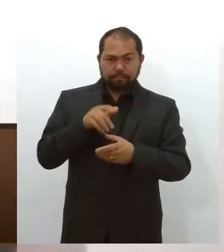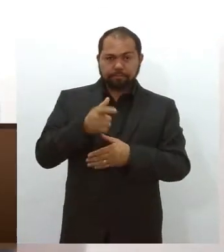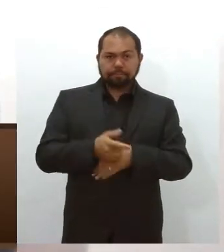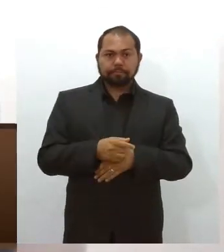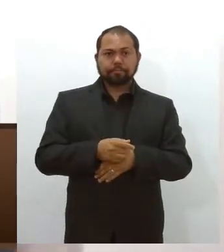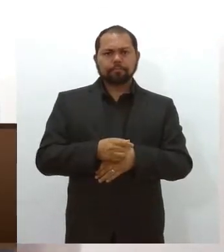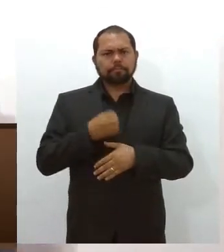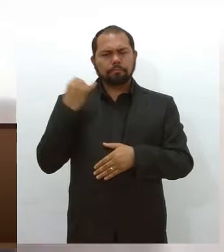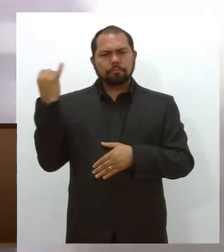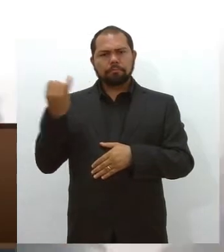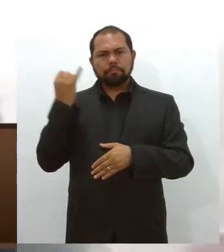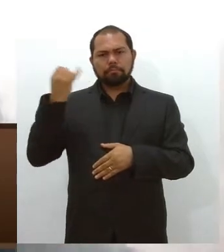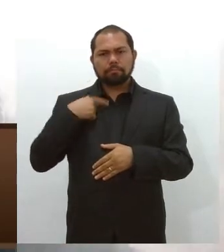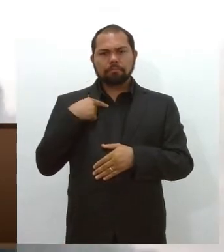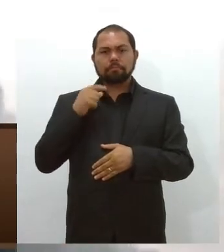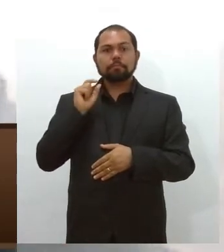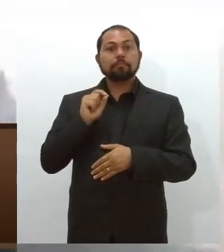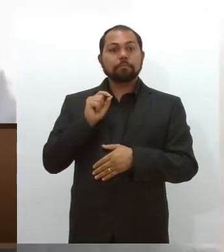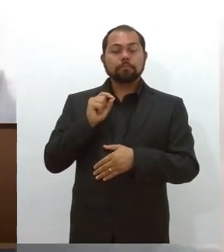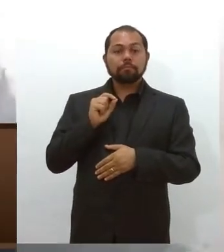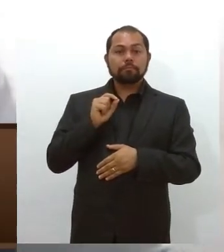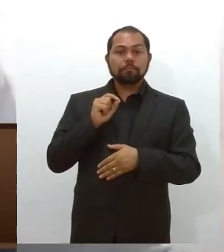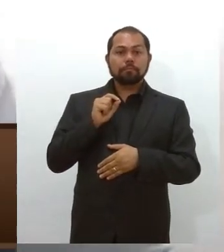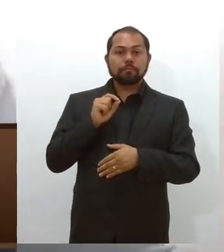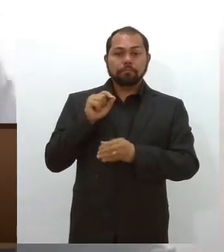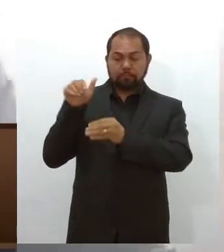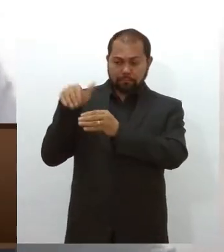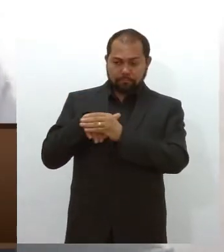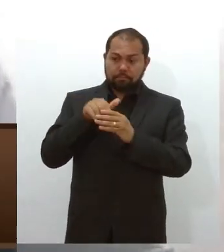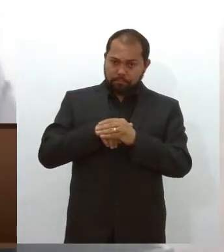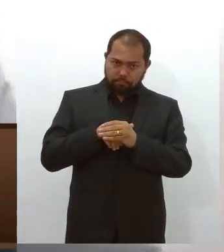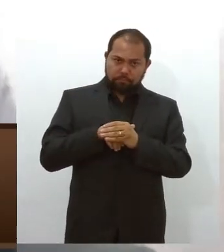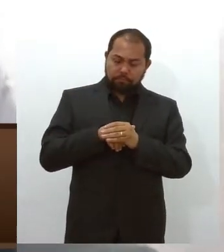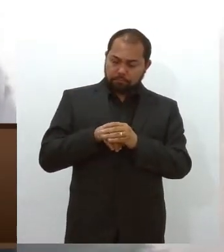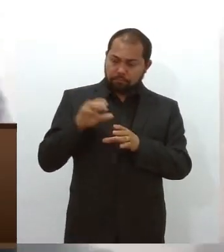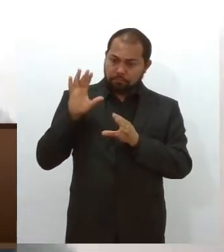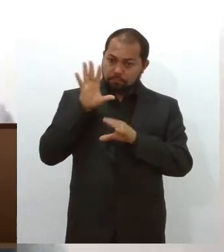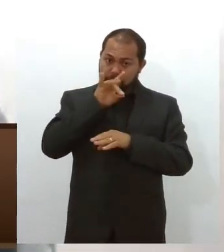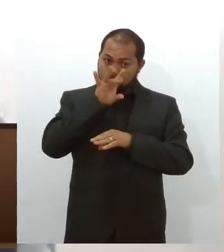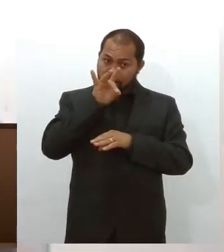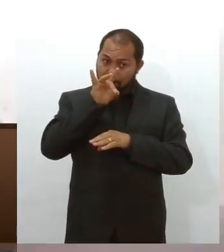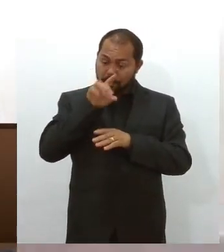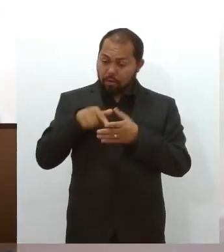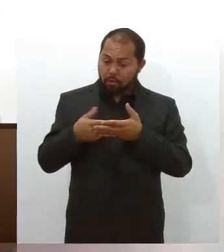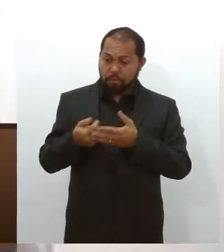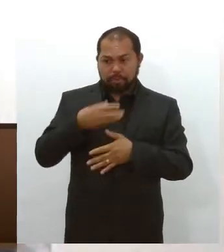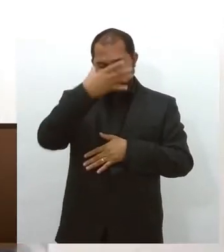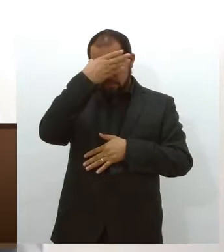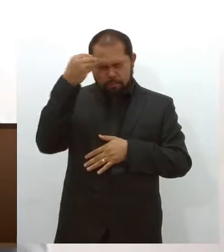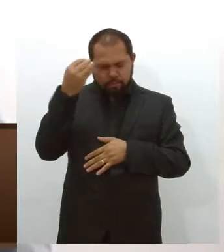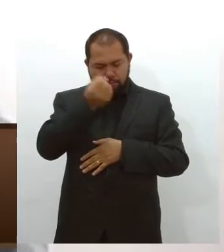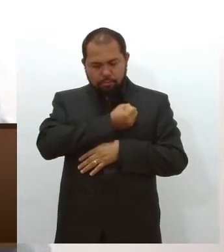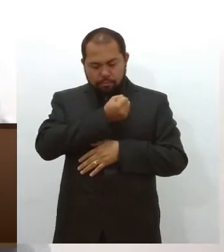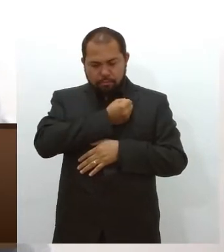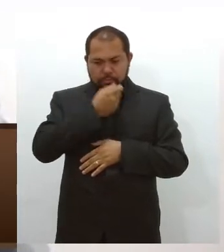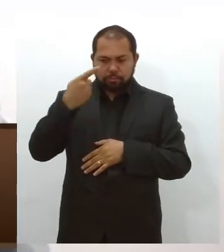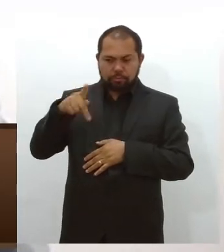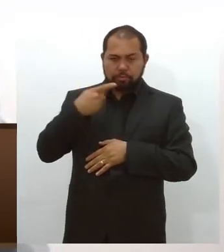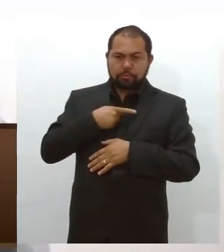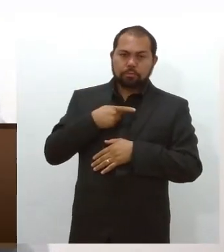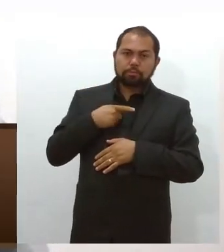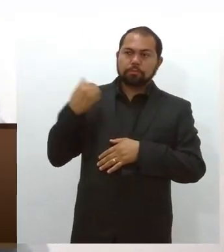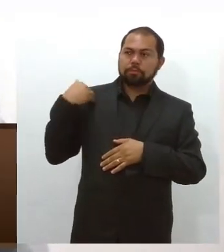que o eleitor leve a sua cola para não esquecer o seu número dos seus candidatos